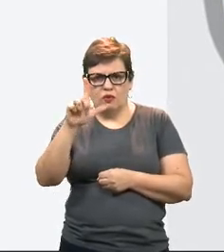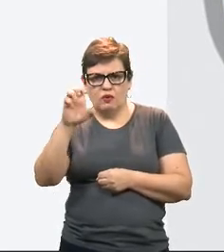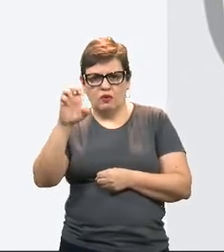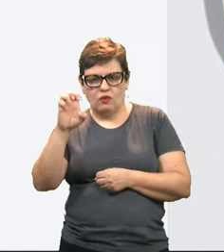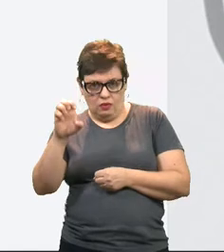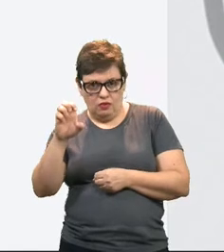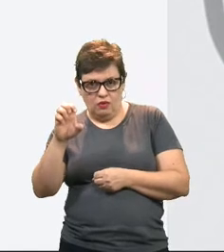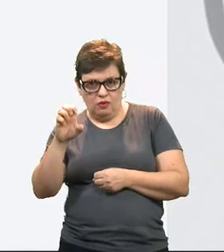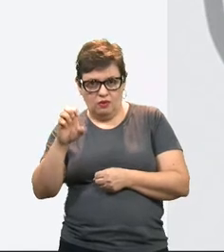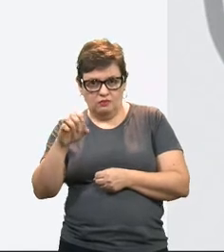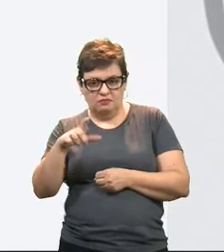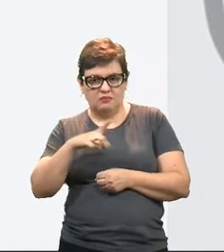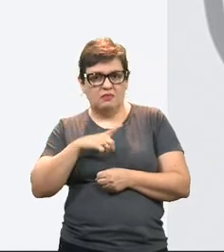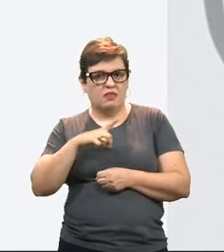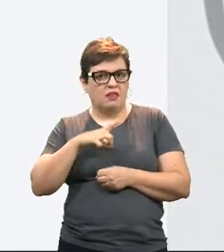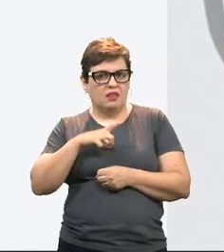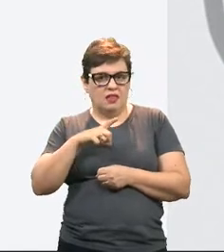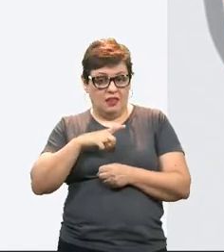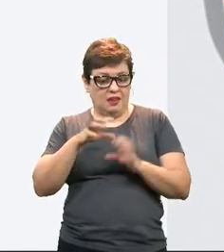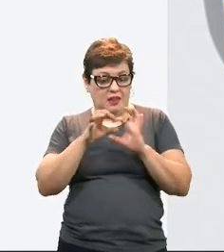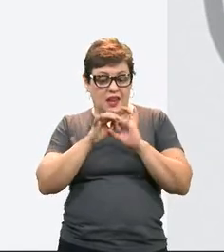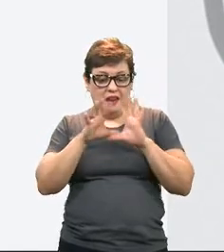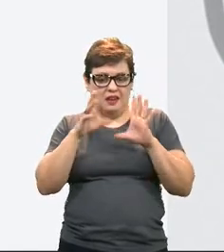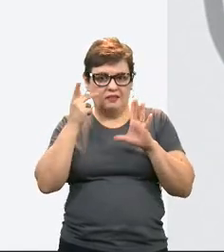Agora, vem me dizer que a maconha não está liberada? Pelo amor de Deus.